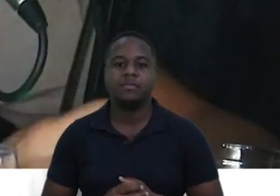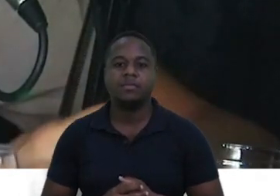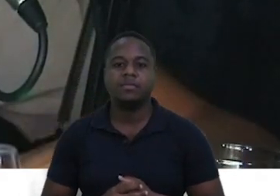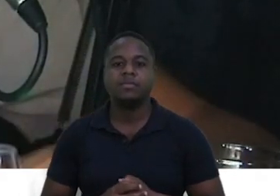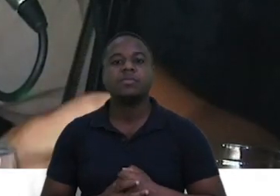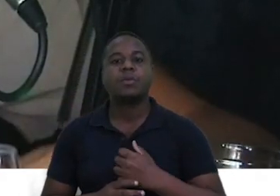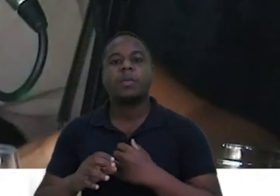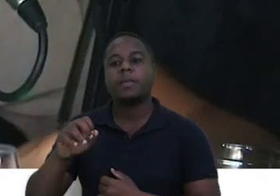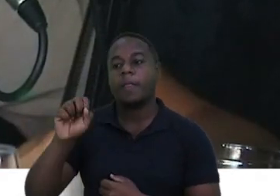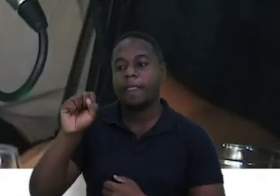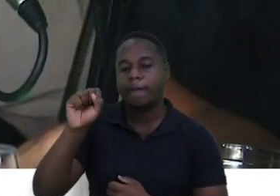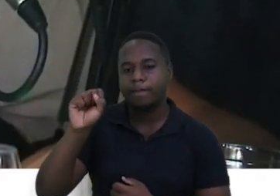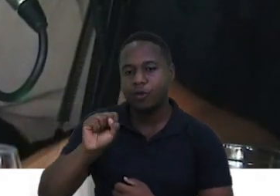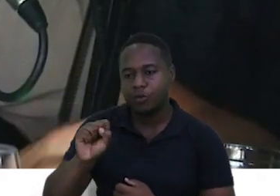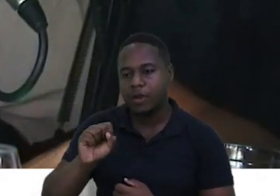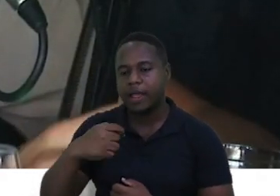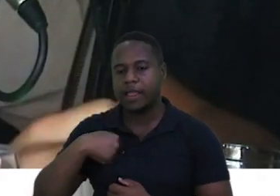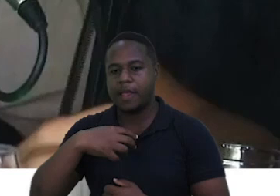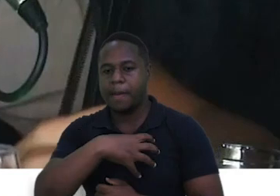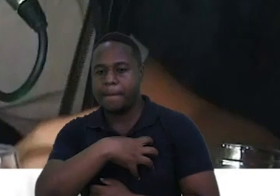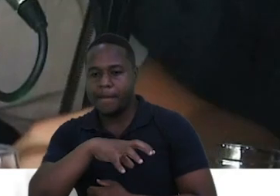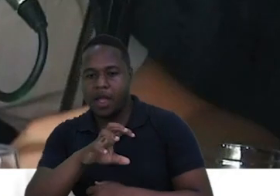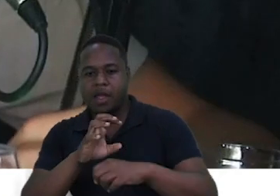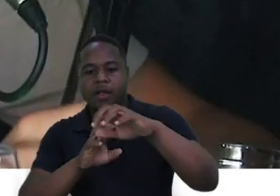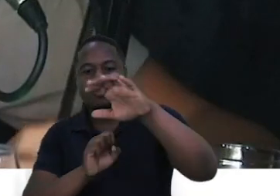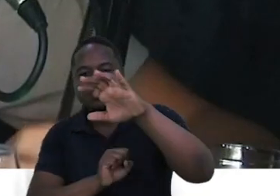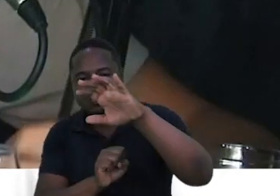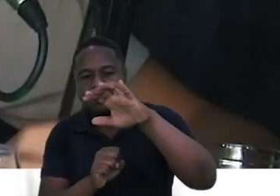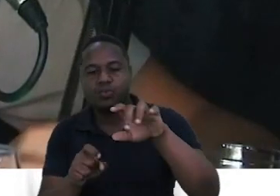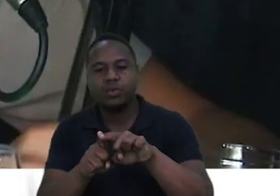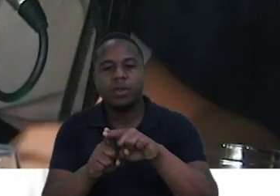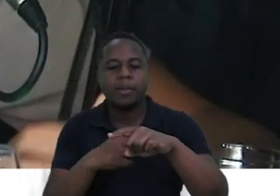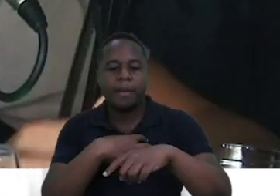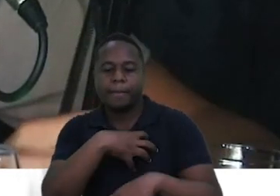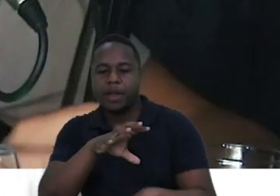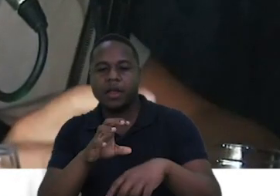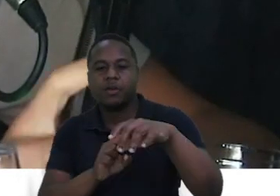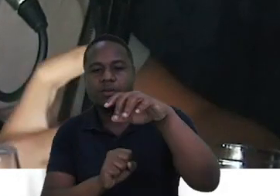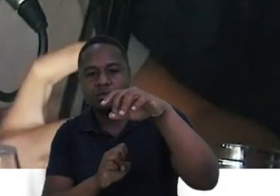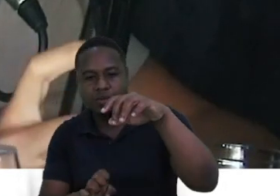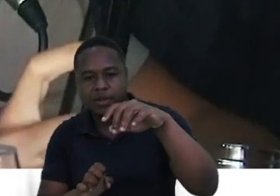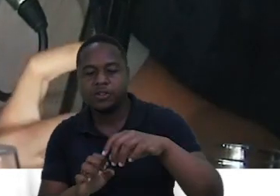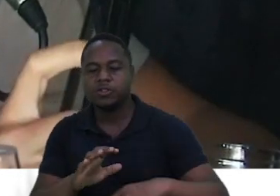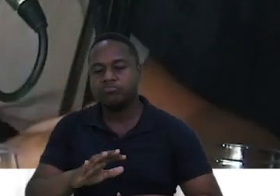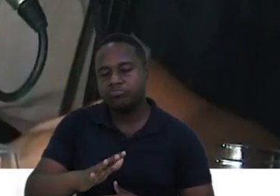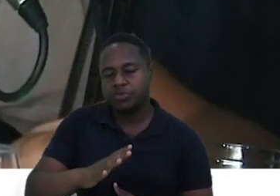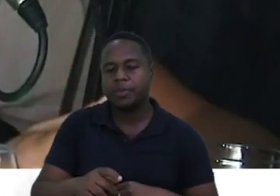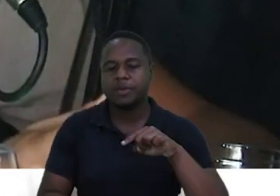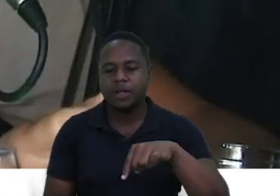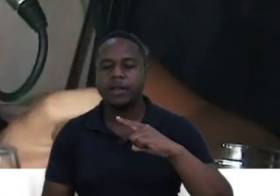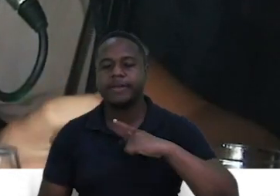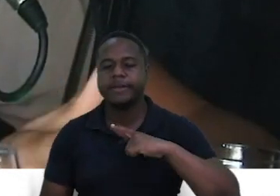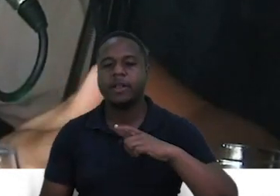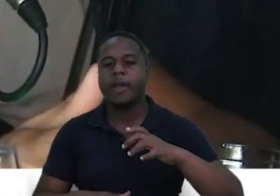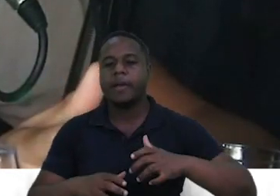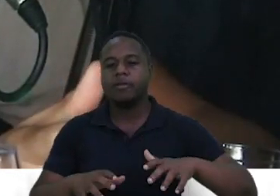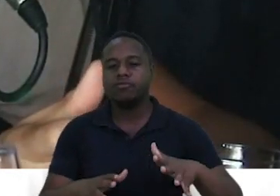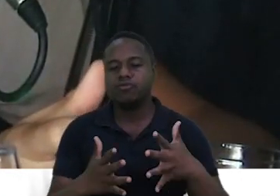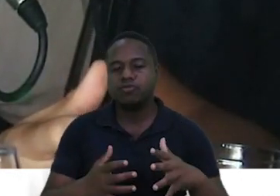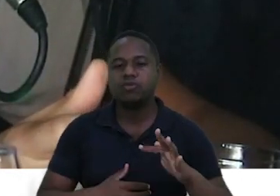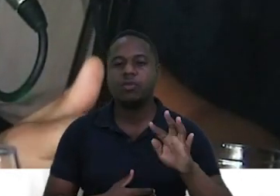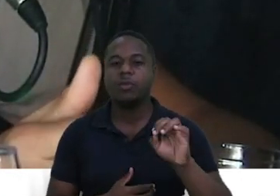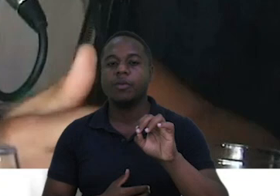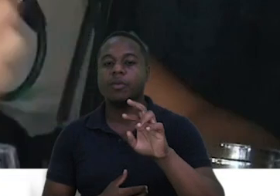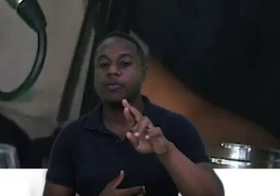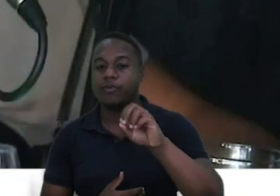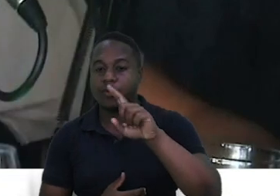sul, sudeste da Bahia, né? Sul da Bahia. E aí, trazendo que as pessoas têm essa vivência a partir da dança e do